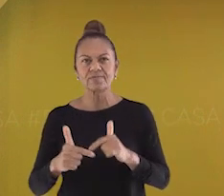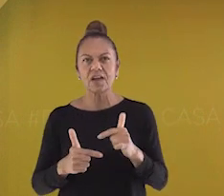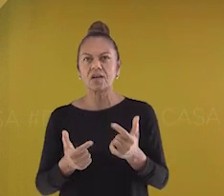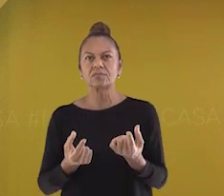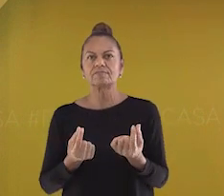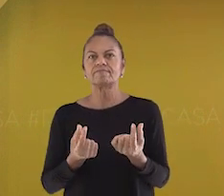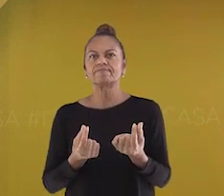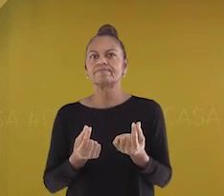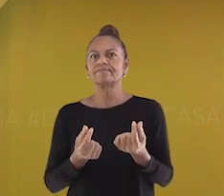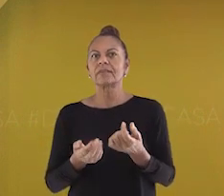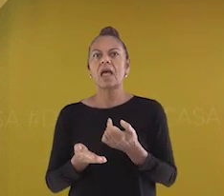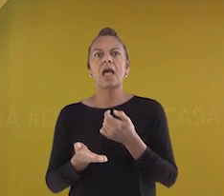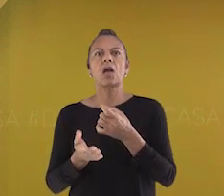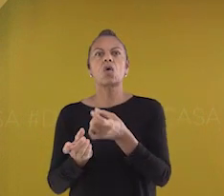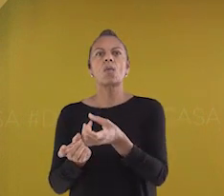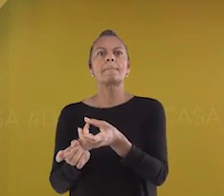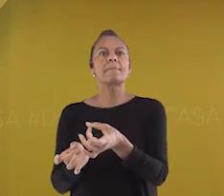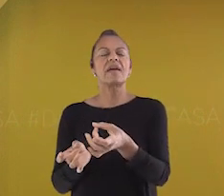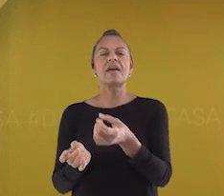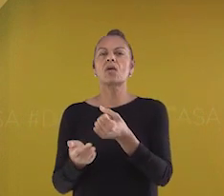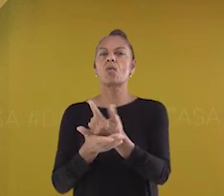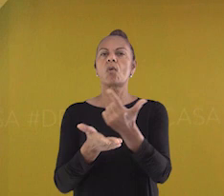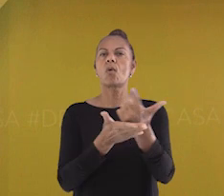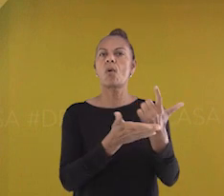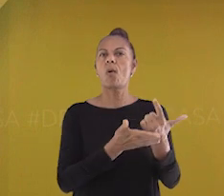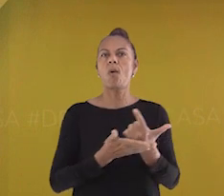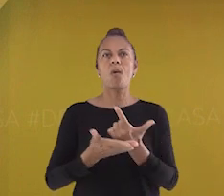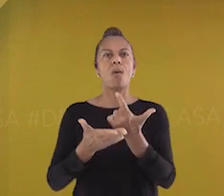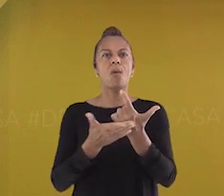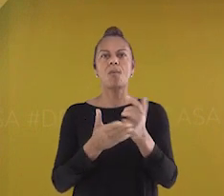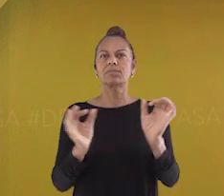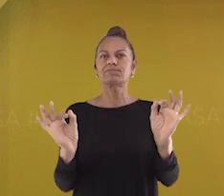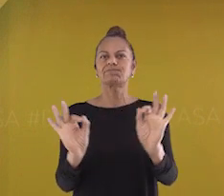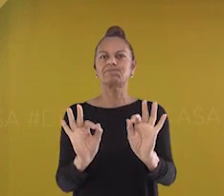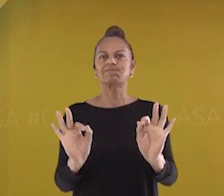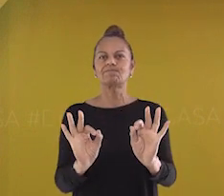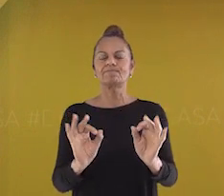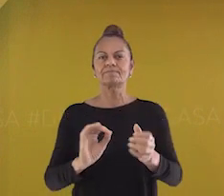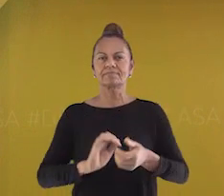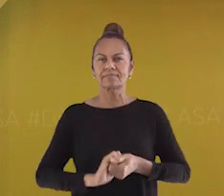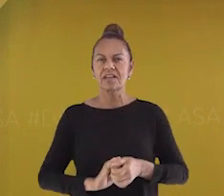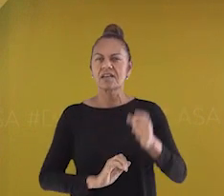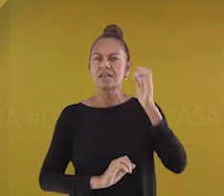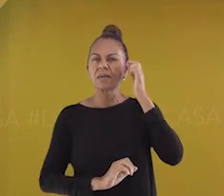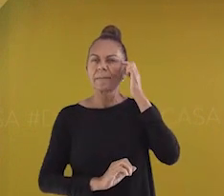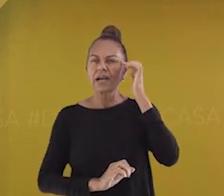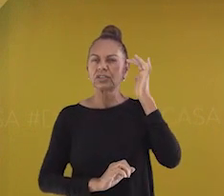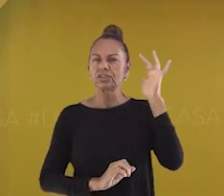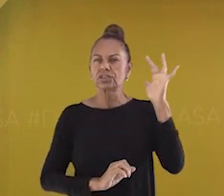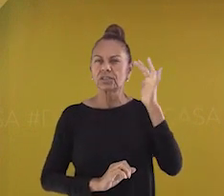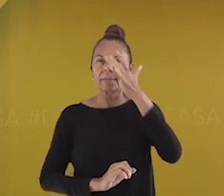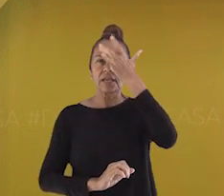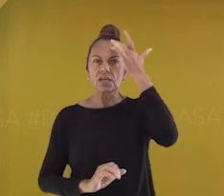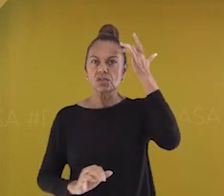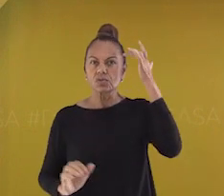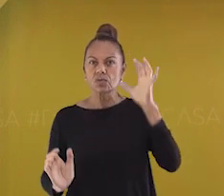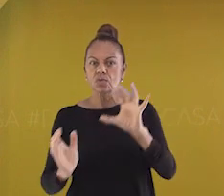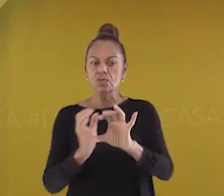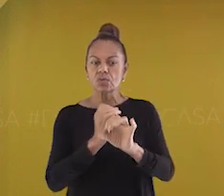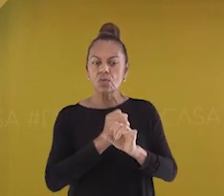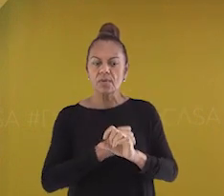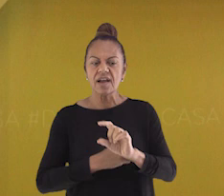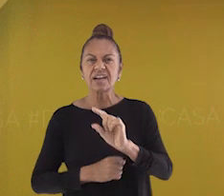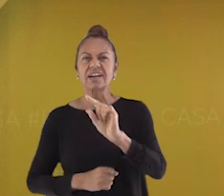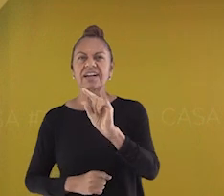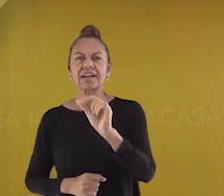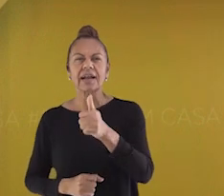dívidas. Agora imagine mais de 14 milhões de pessoas deixando de consumir,